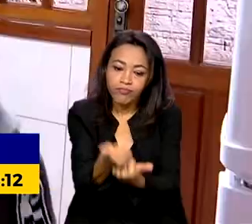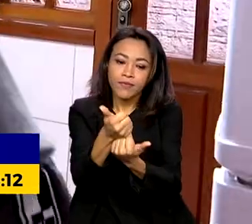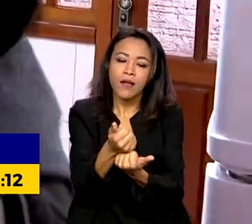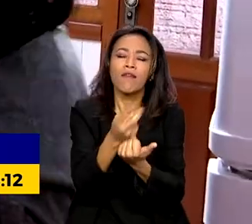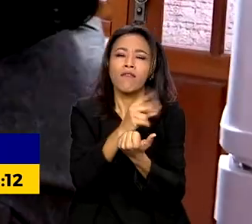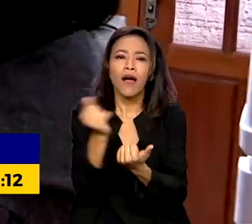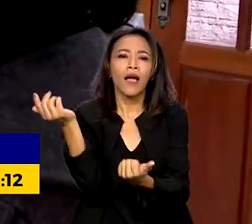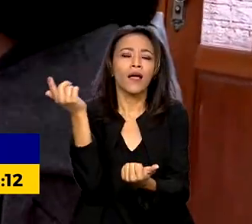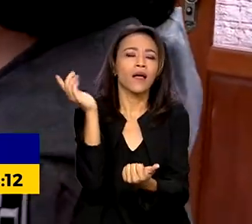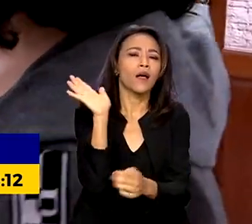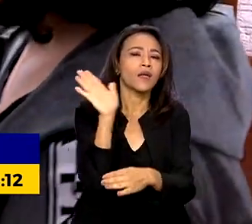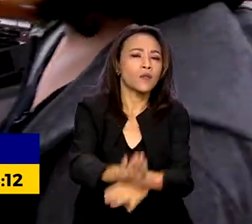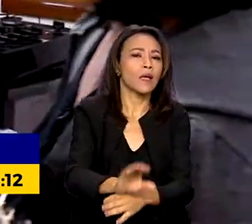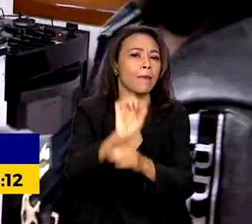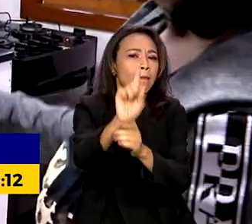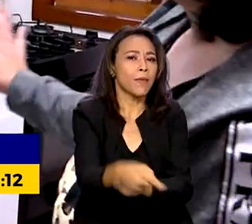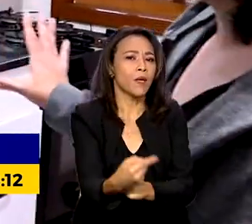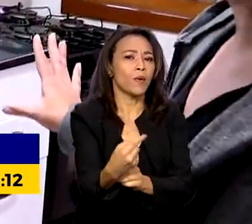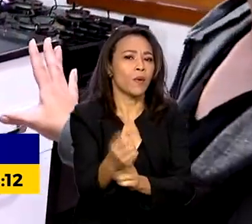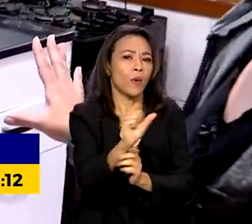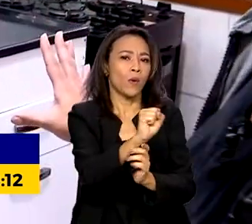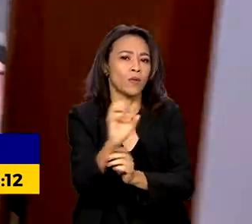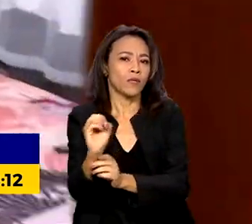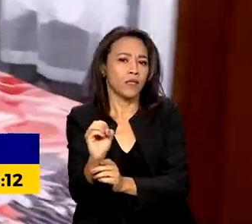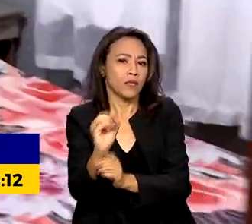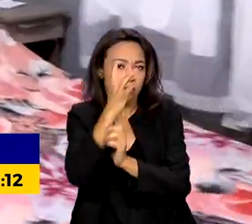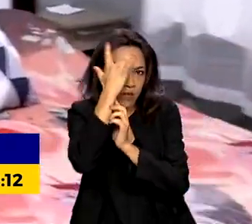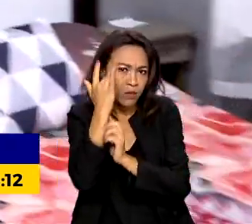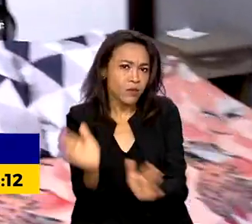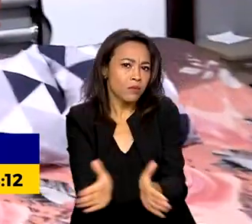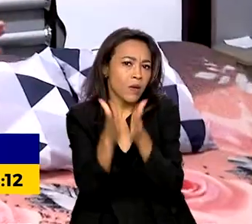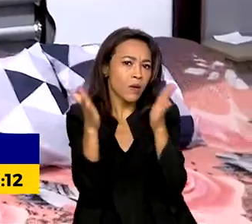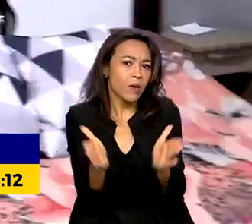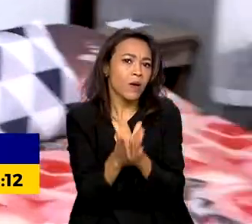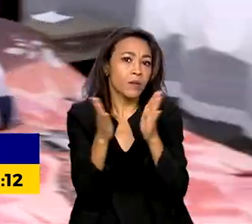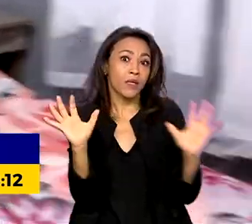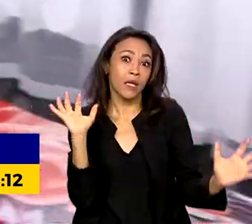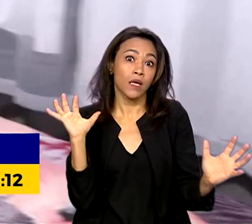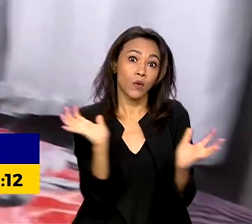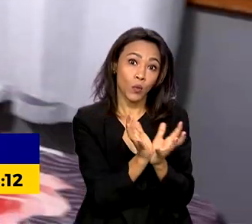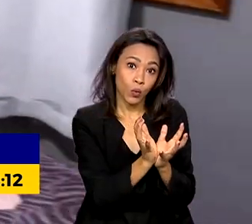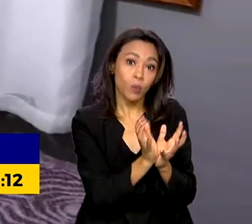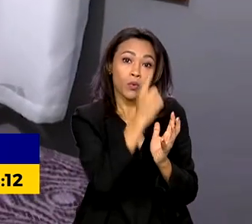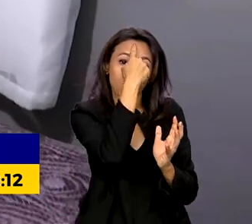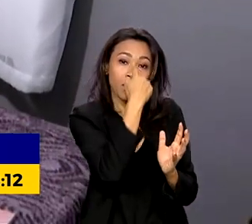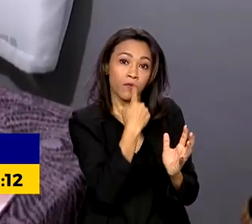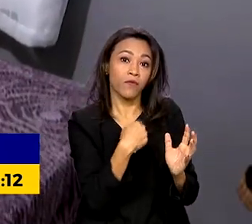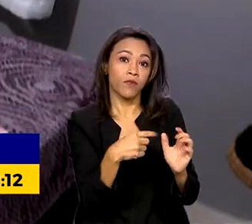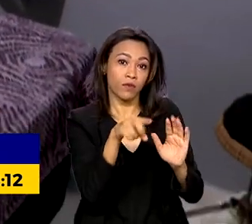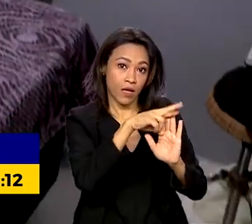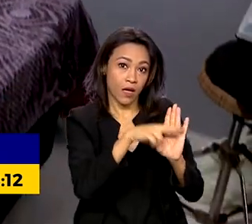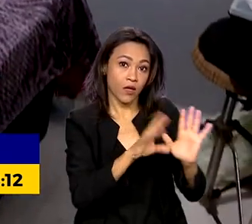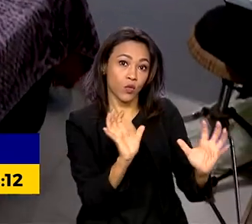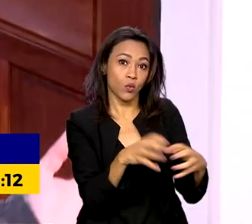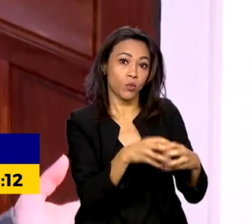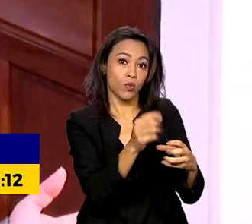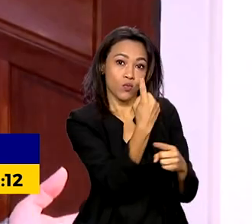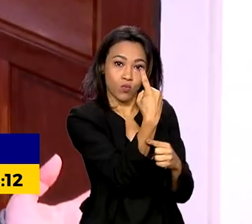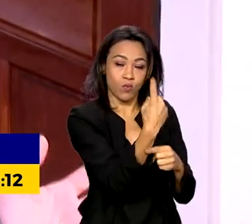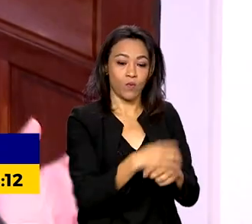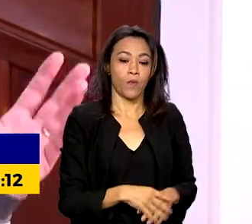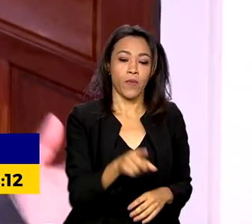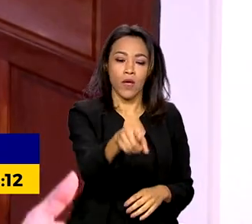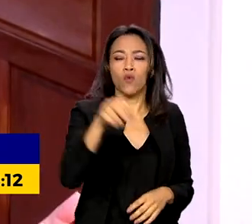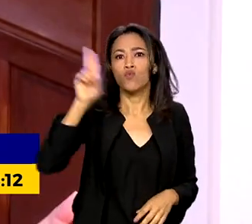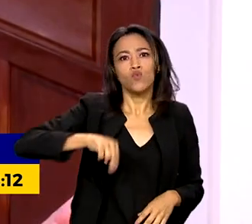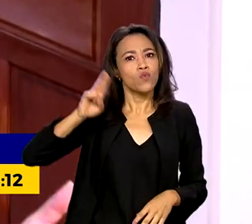de 1.800 pessoas de baixa renda, incluídas na faixa 1 do programa. Na minha realidade, eu jamais